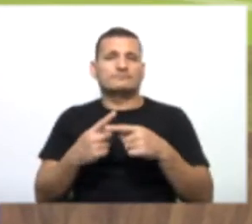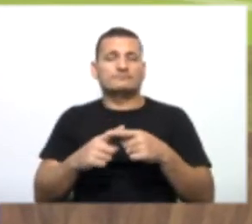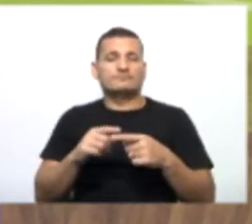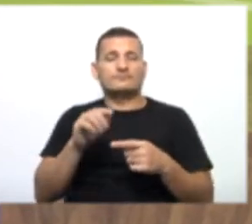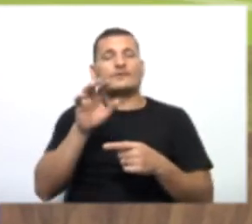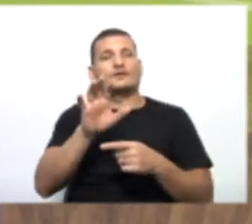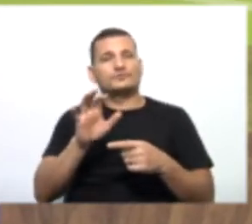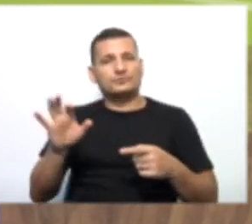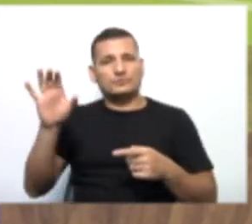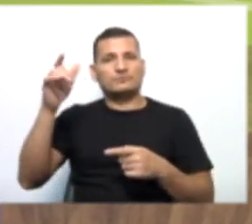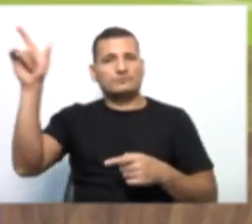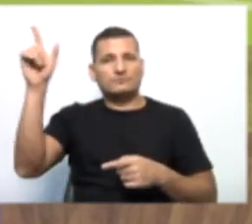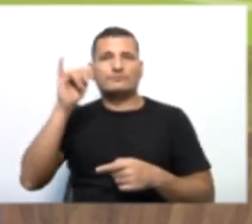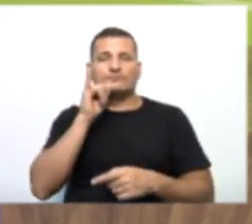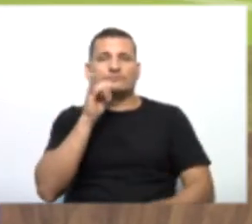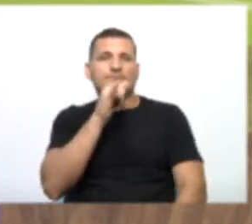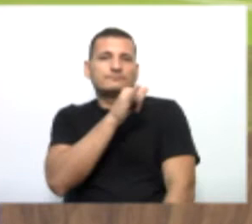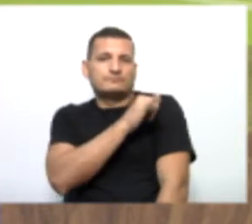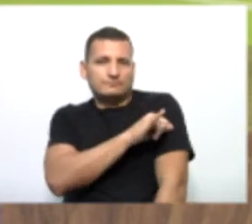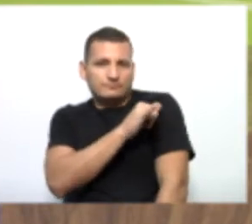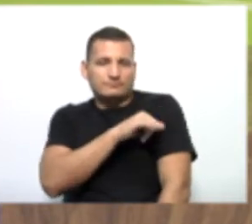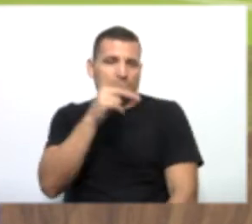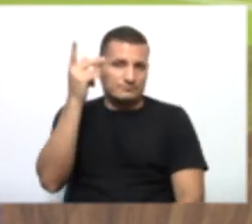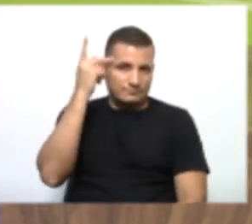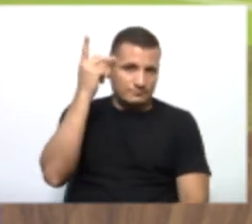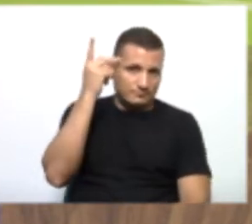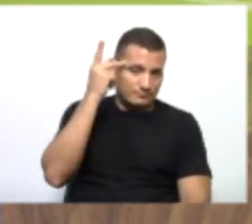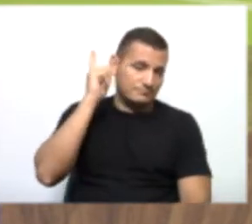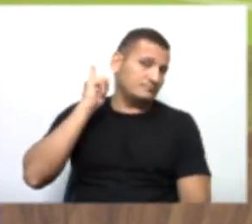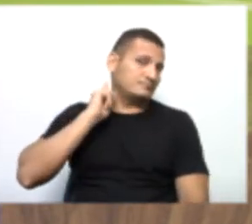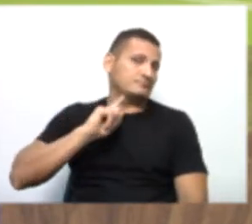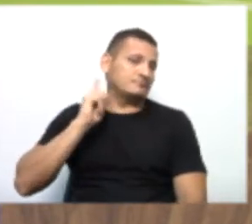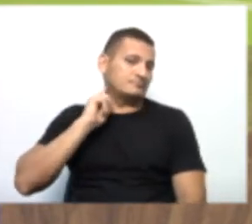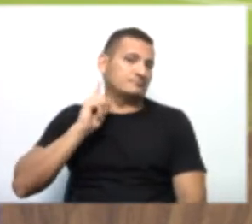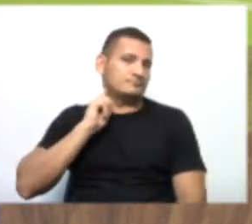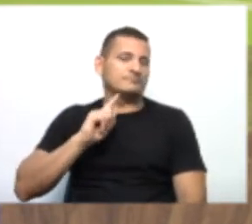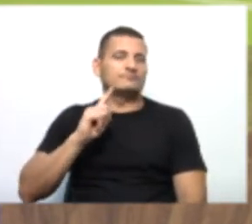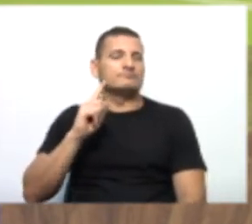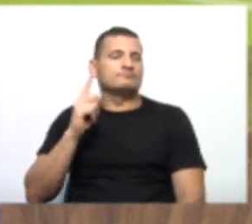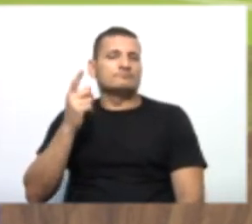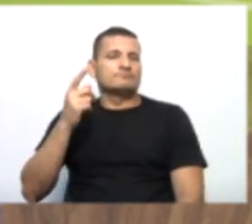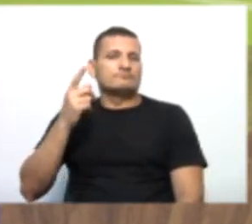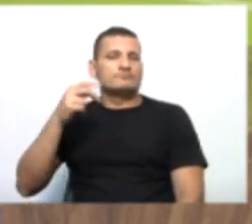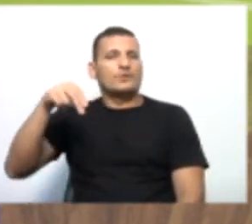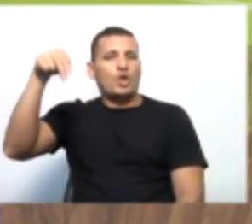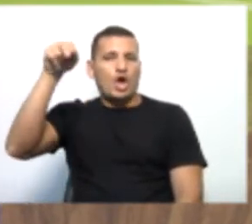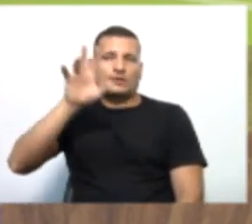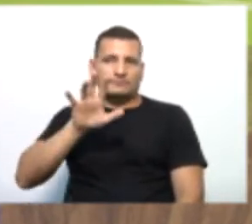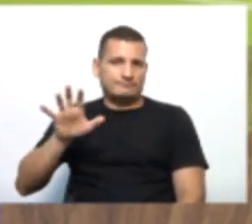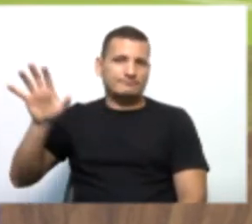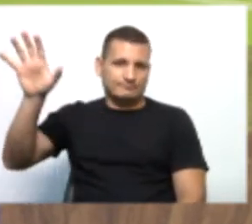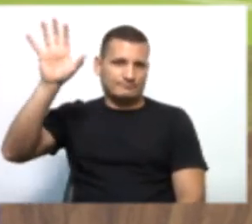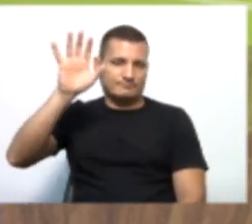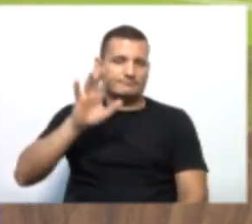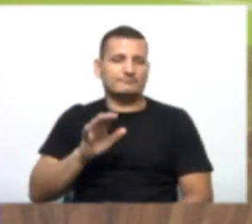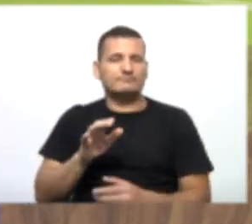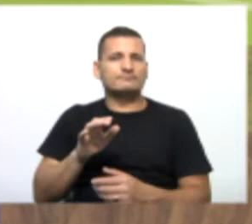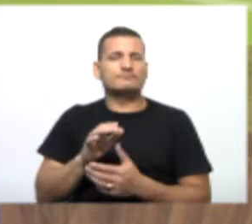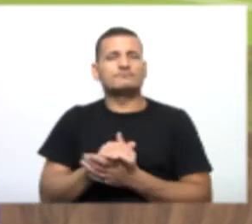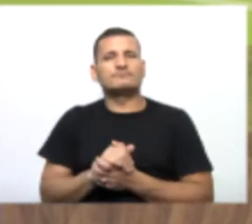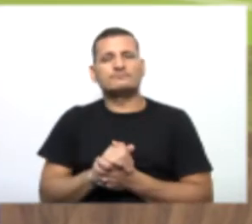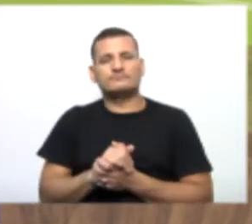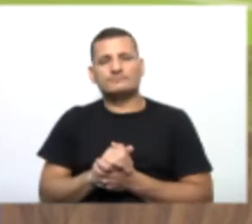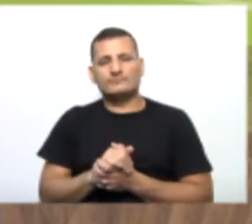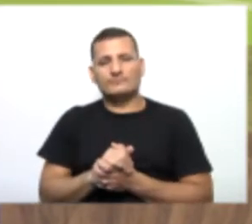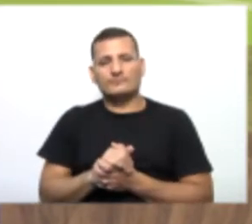verão, por exemplo, Rio, São Paulo, Minas, algumas cidades do Nordeste, enfim, as cidades mais litorâneas, se